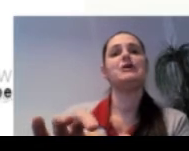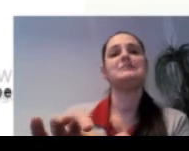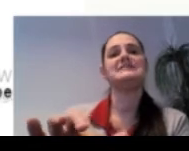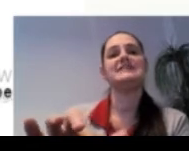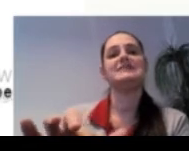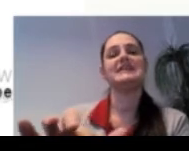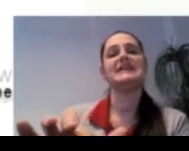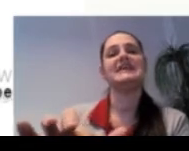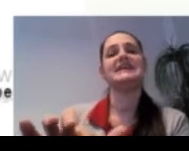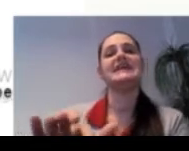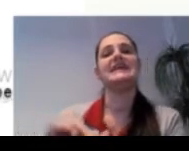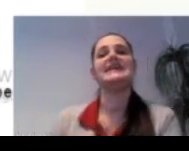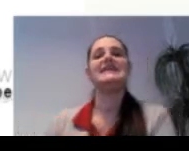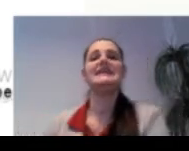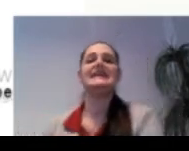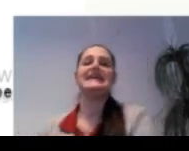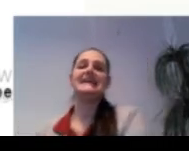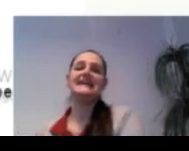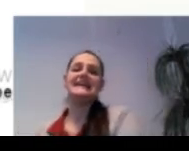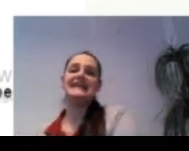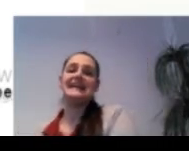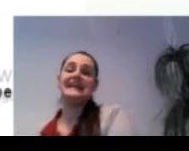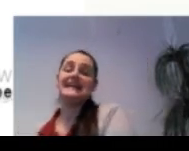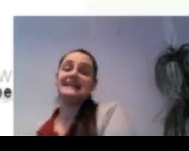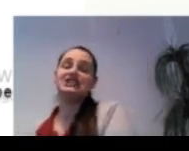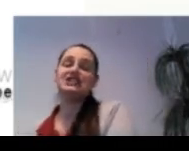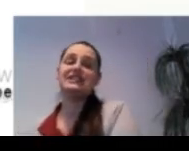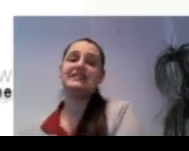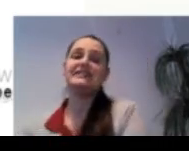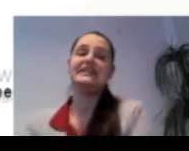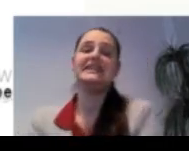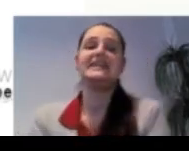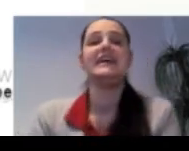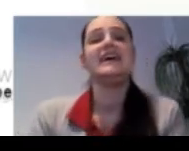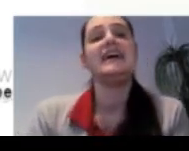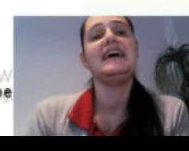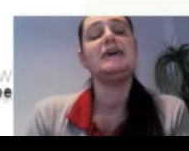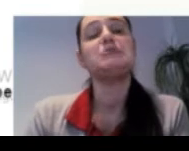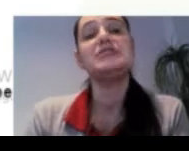Esse envelopezinho aqui, ele é de